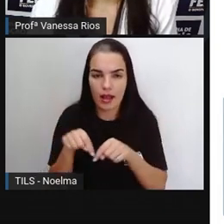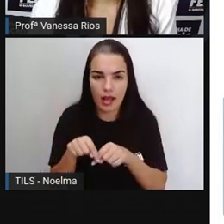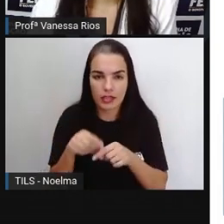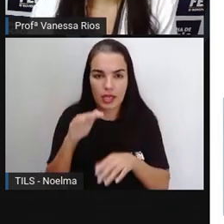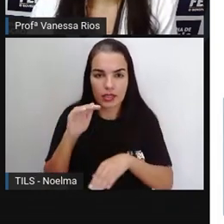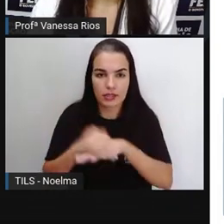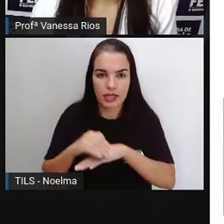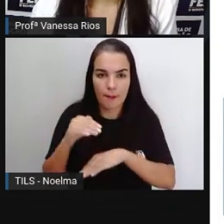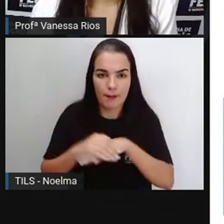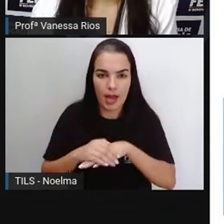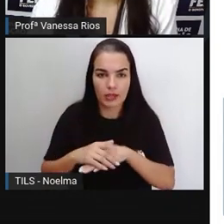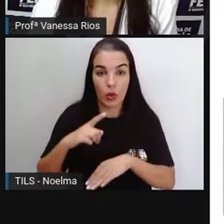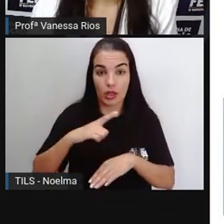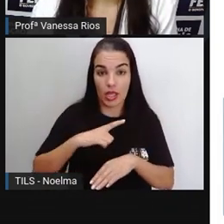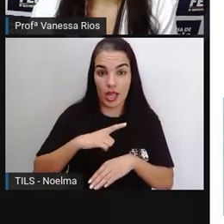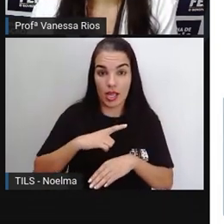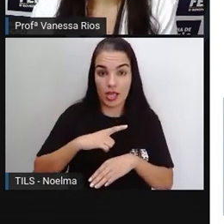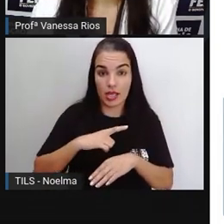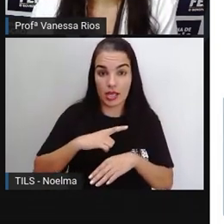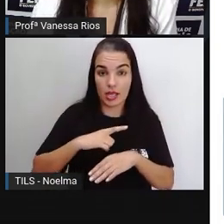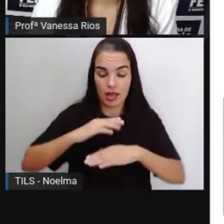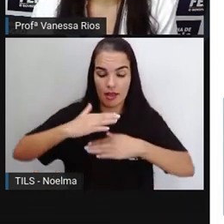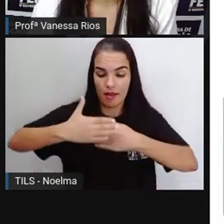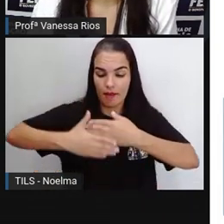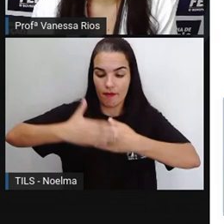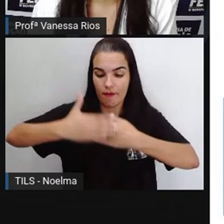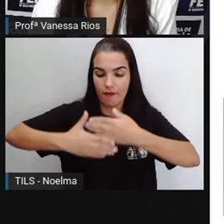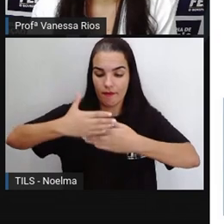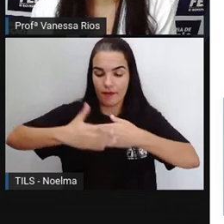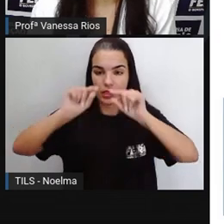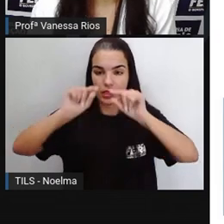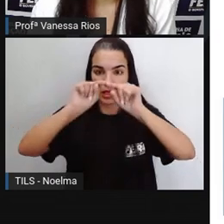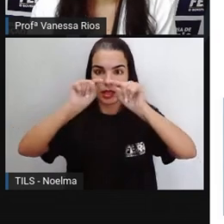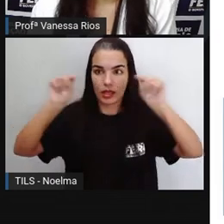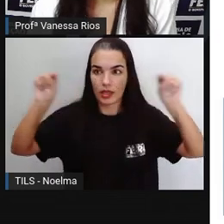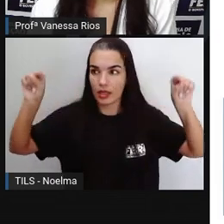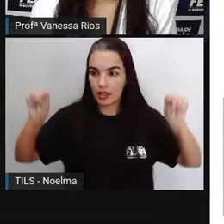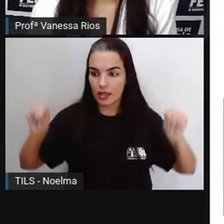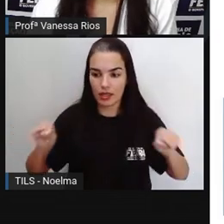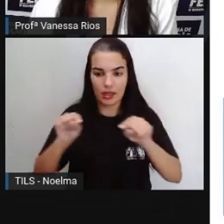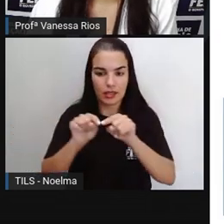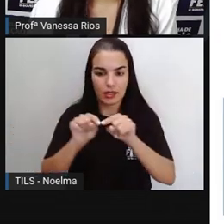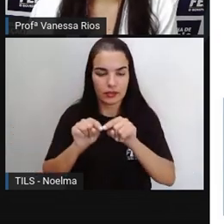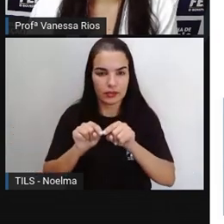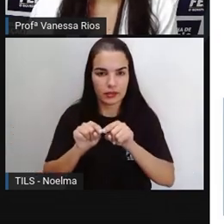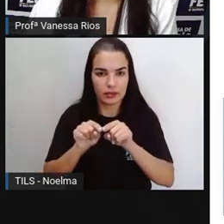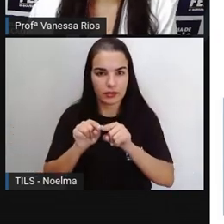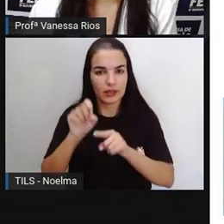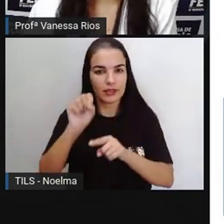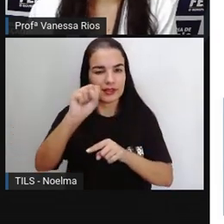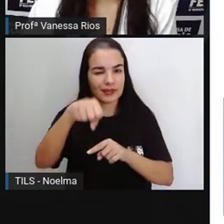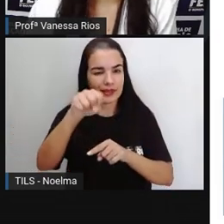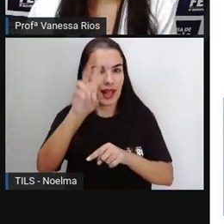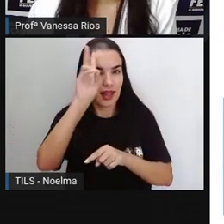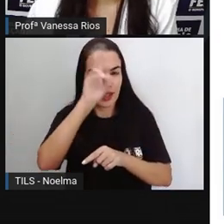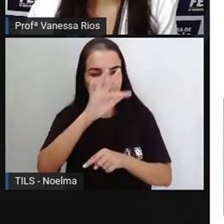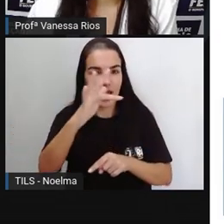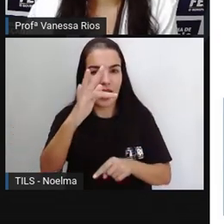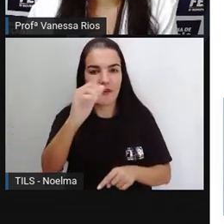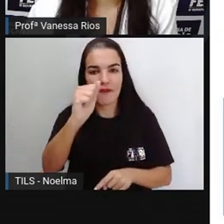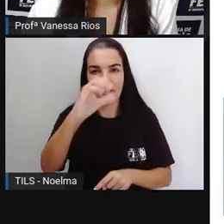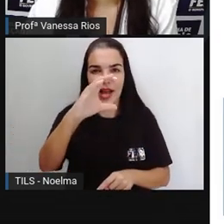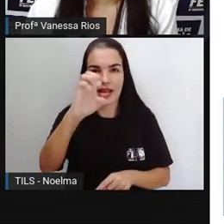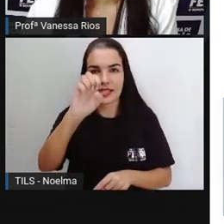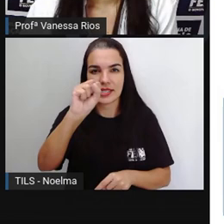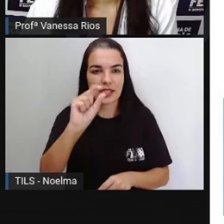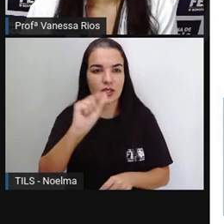a caixa de sapato tem faces retangulares. E aí a prova vai lembrar o que são faces.